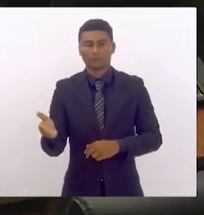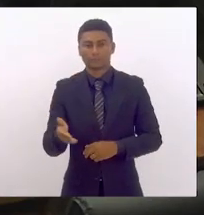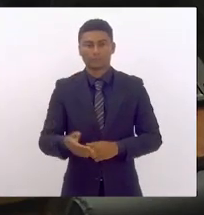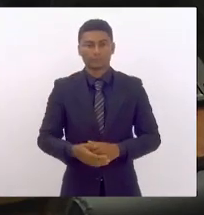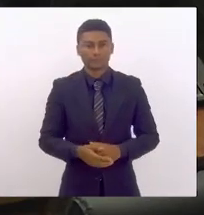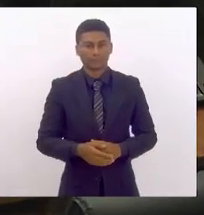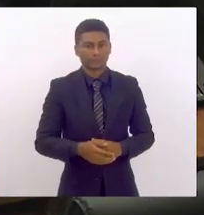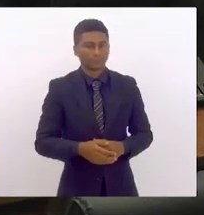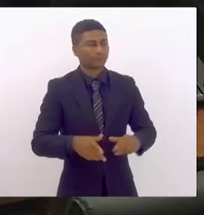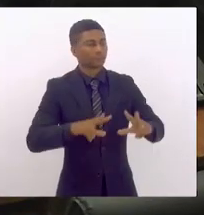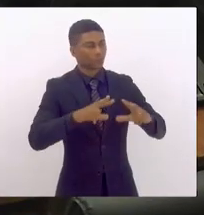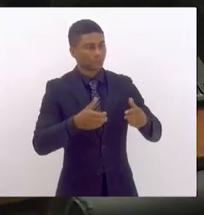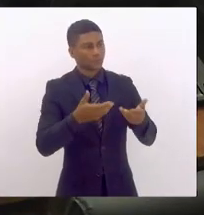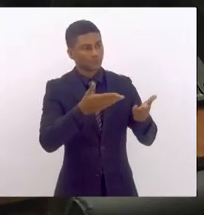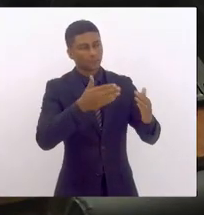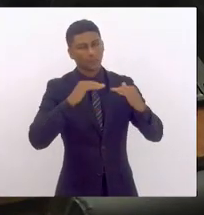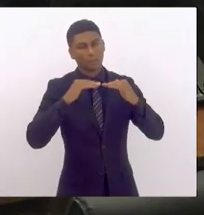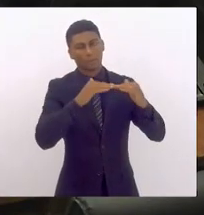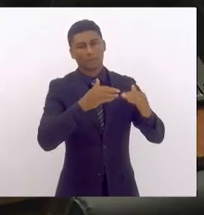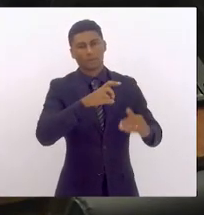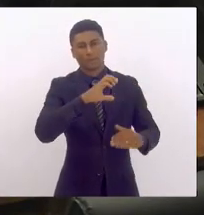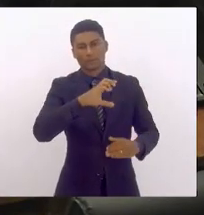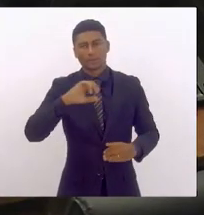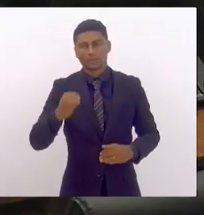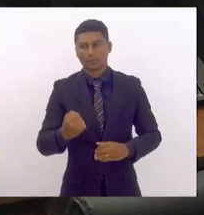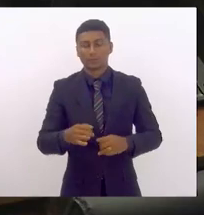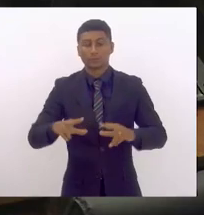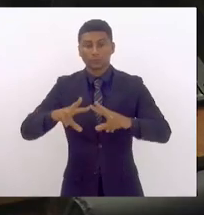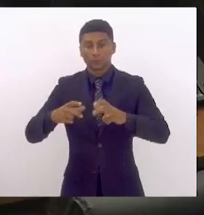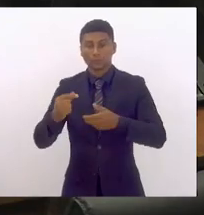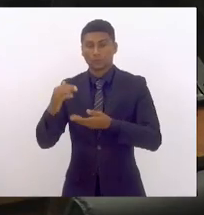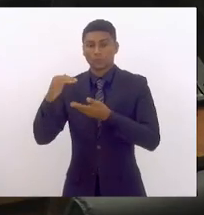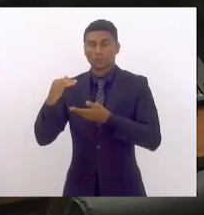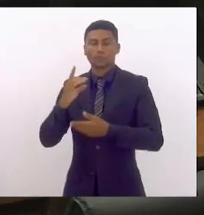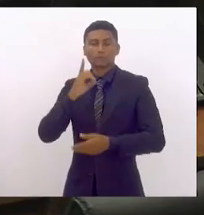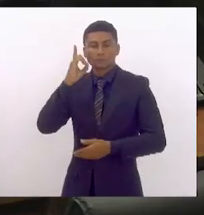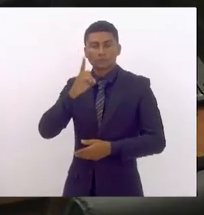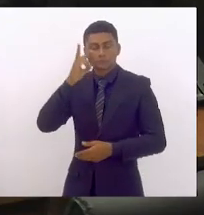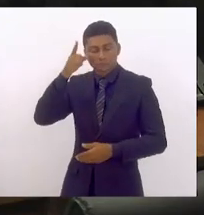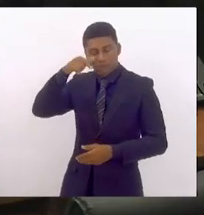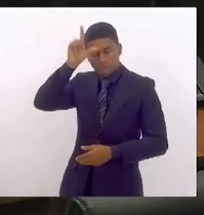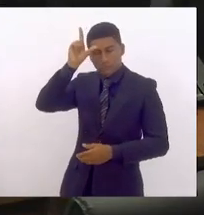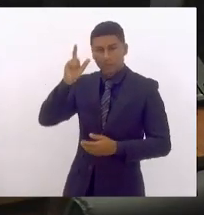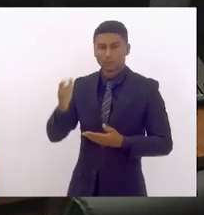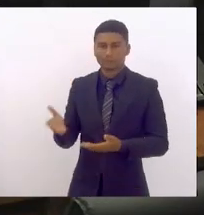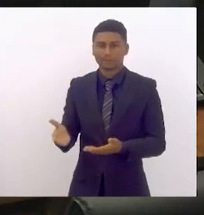comissão acompanha parecer da ccj pela comissão de orçamento Deputado Luiz Paulo